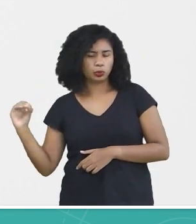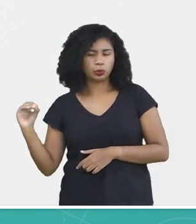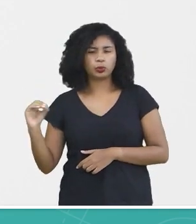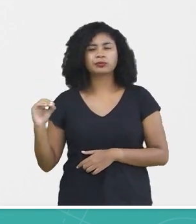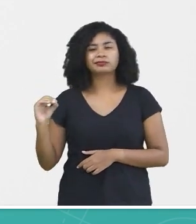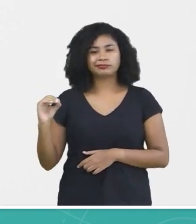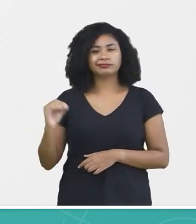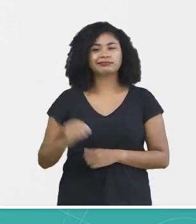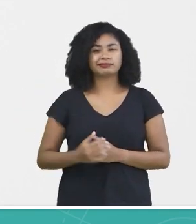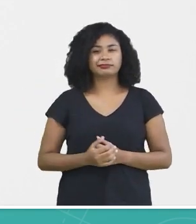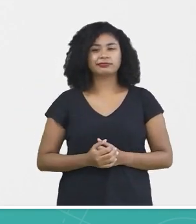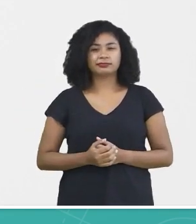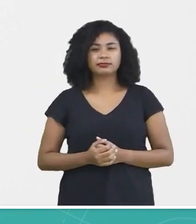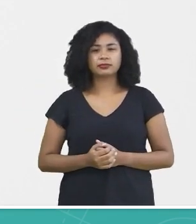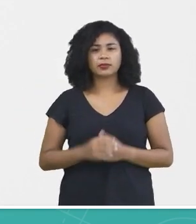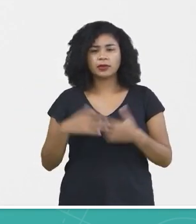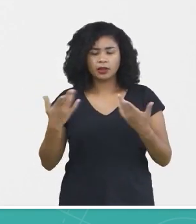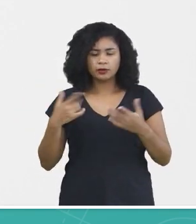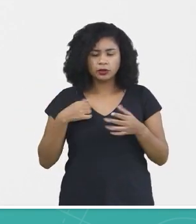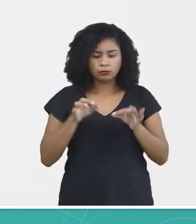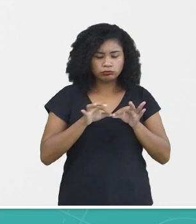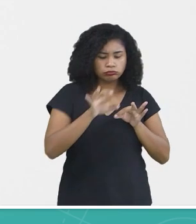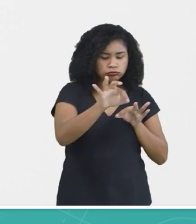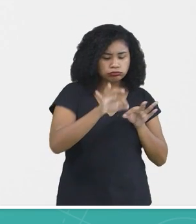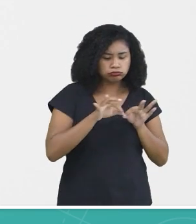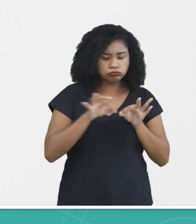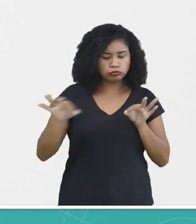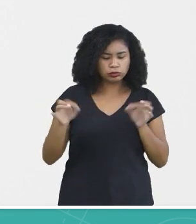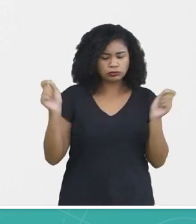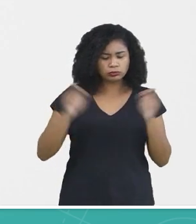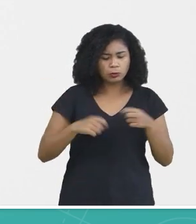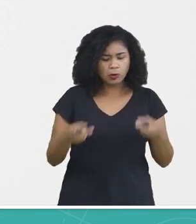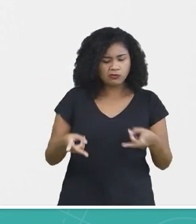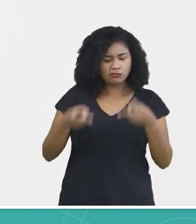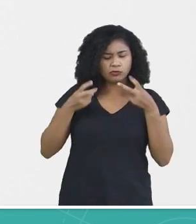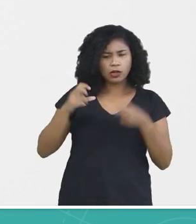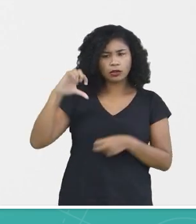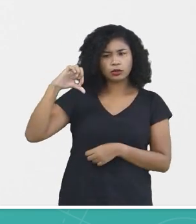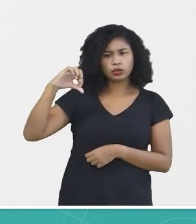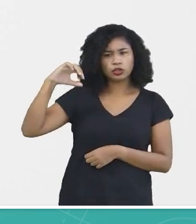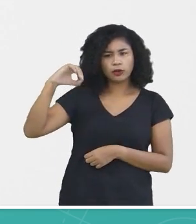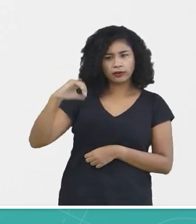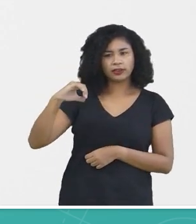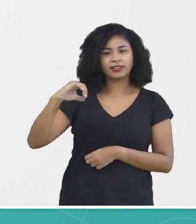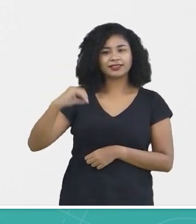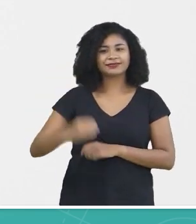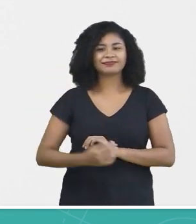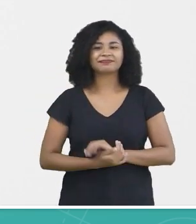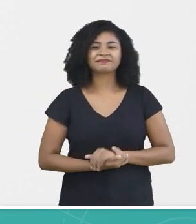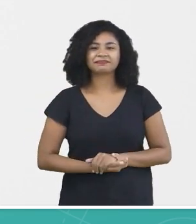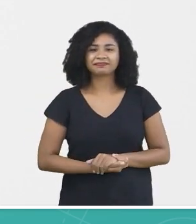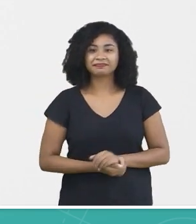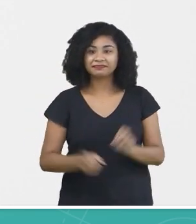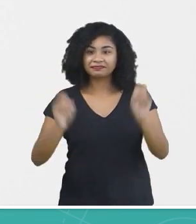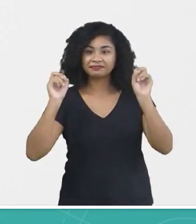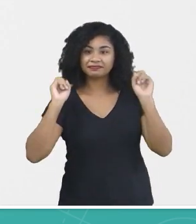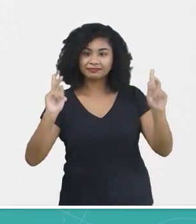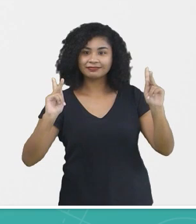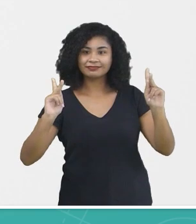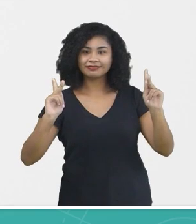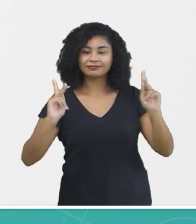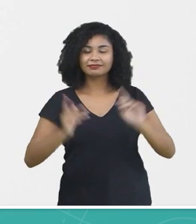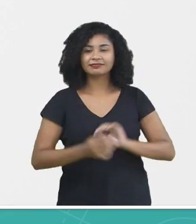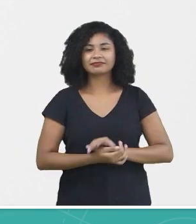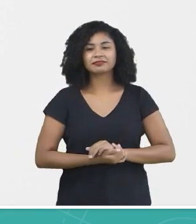Então você coloca o transferidor aqui e você vai conseguir observar que esse ângulo reto tem 90 graus. Beleza? Olha que